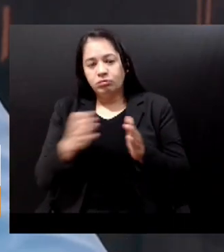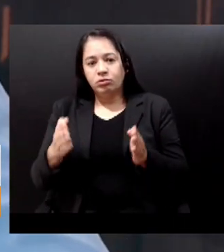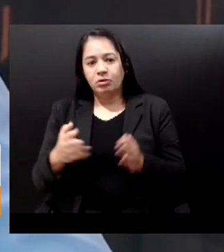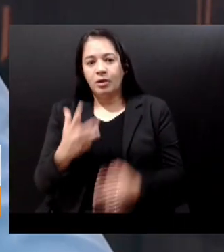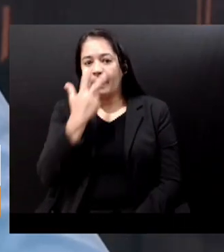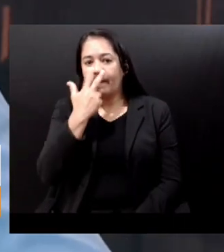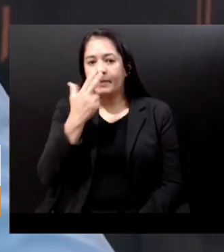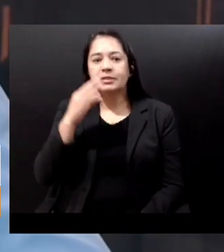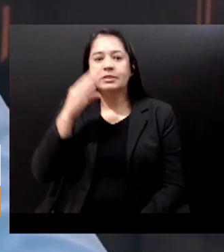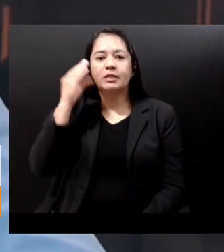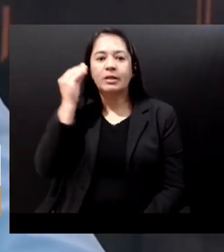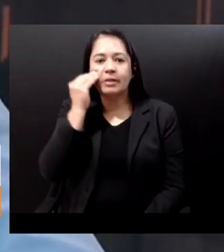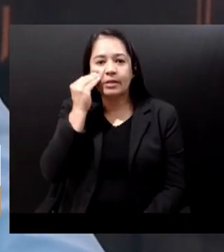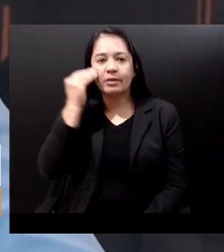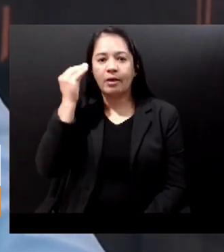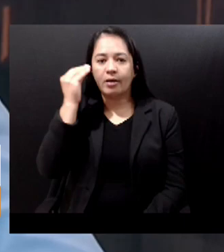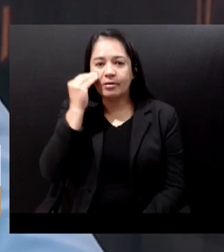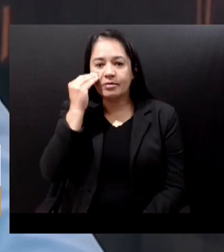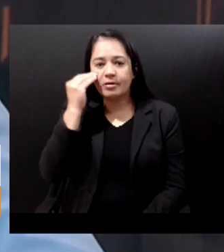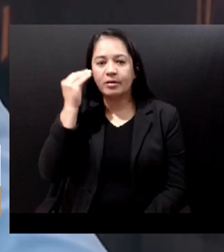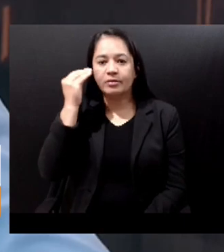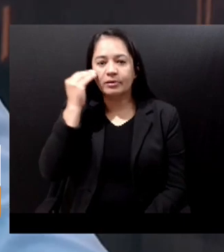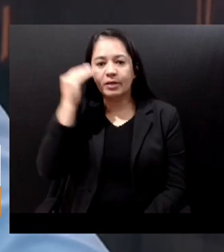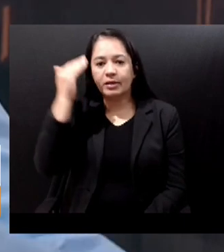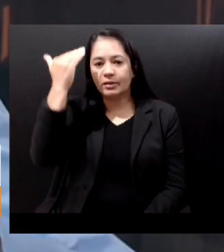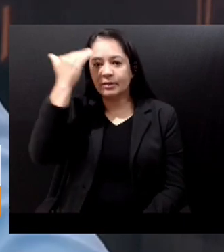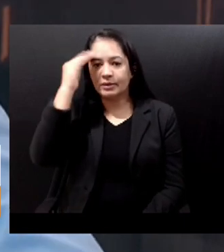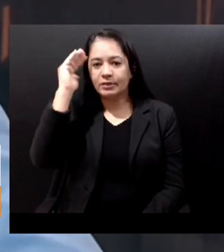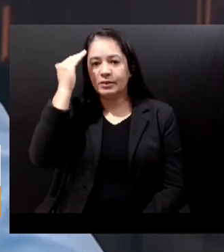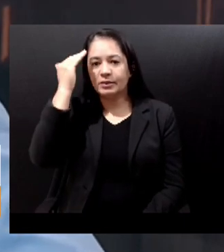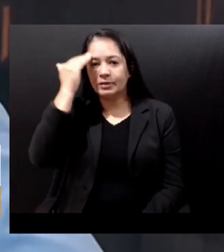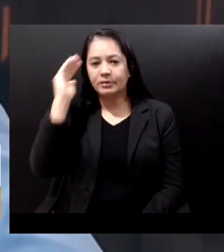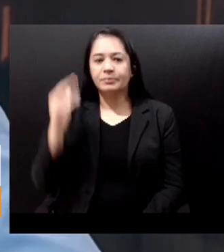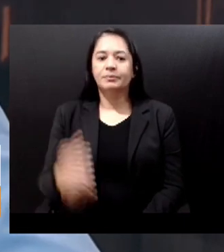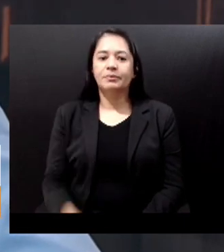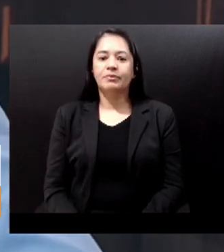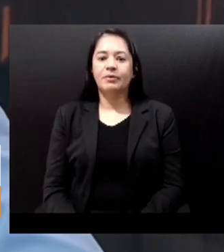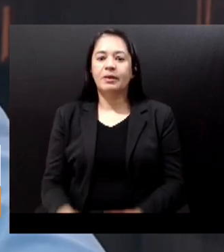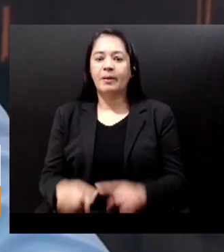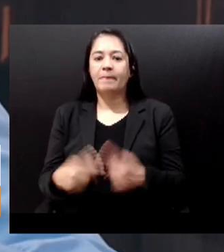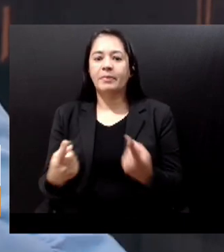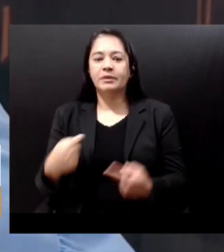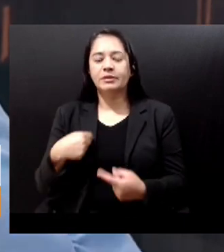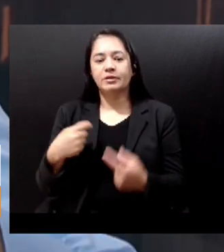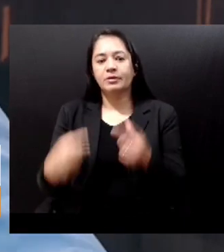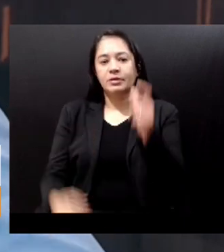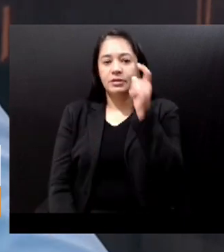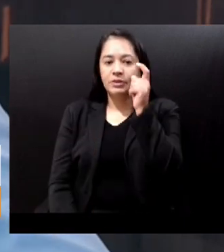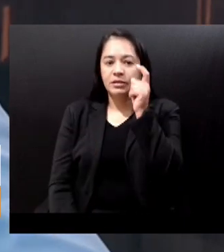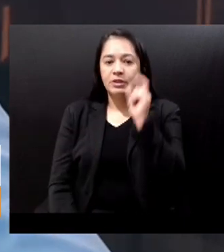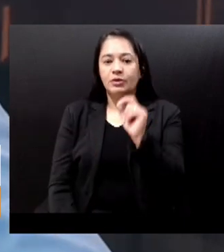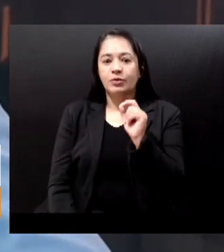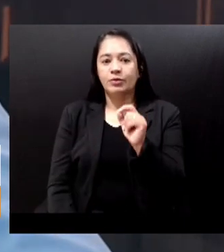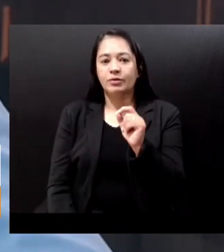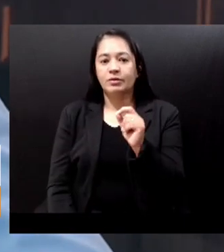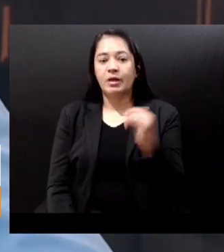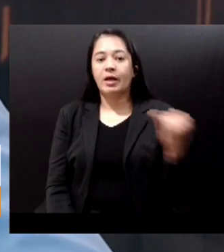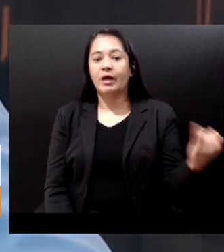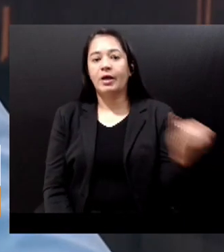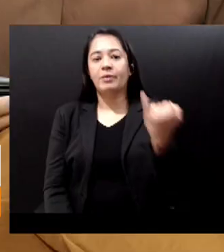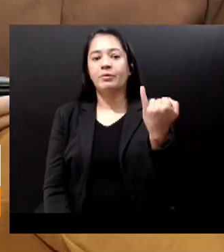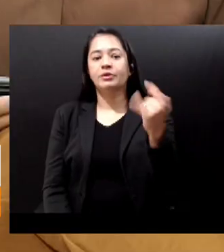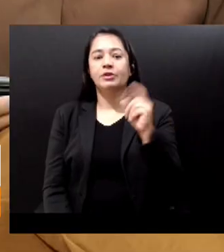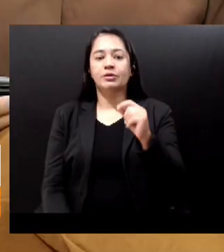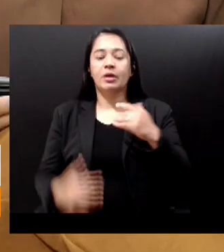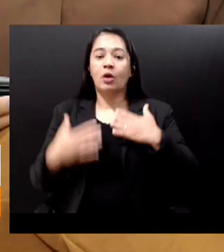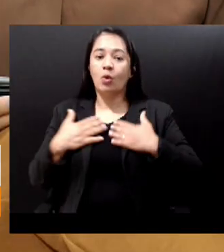e entender o quanto que isso faz sentido para você ou não. Mas algo do que eu achei interessante nessa técnica é a importância do descanso. Exato. Me